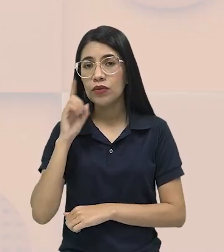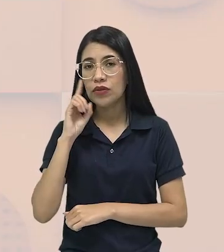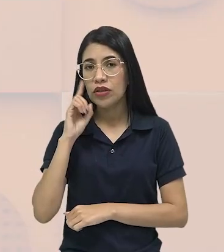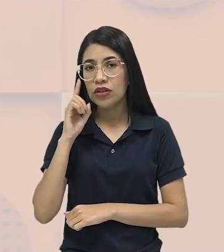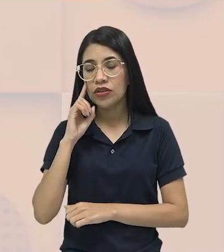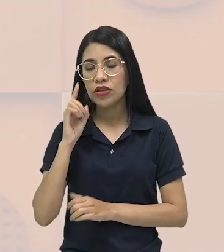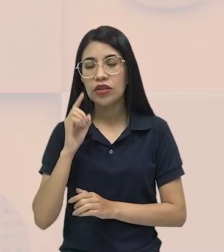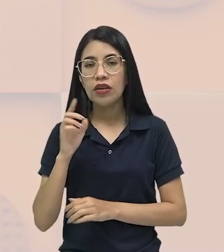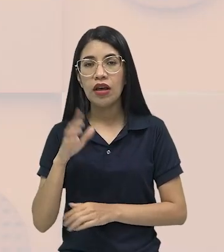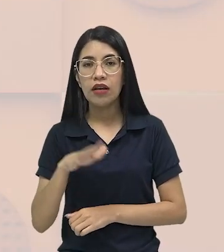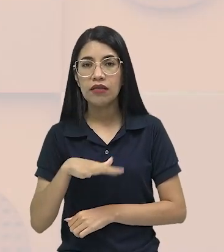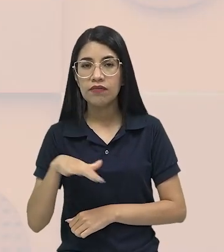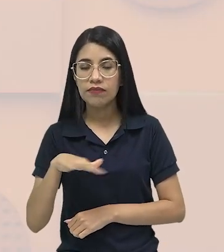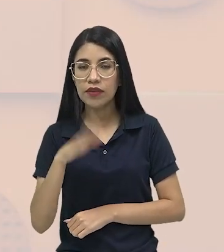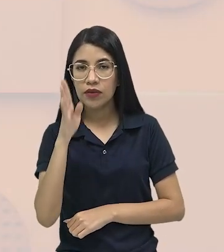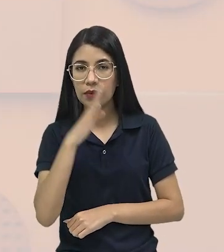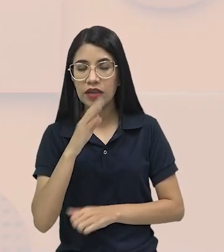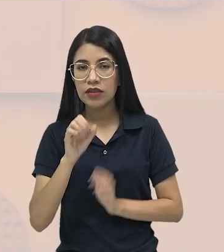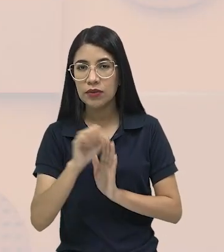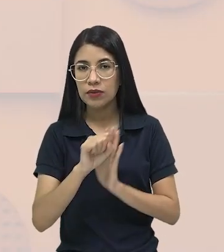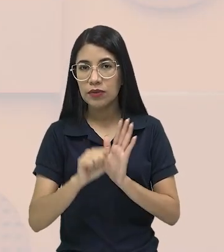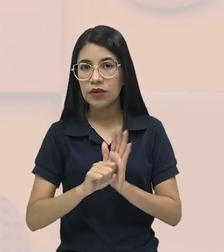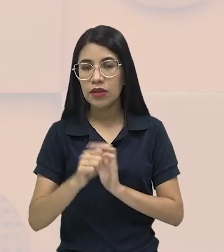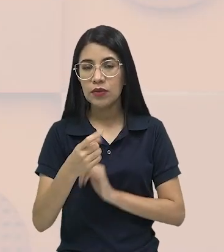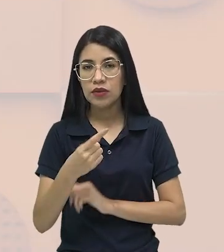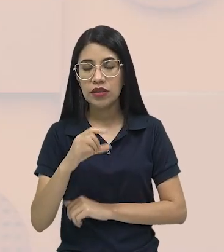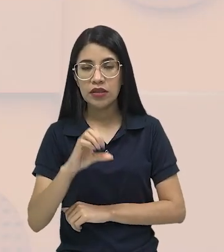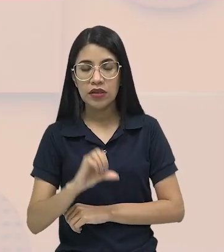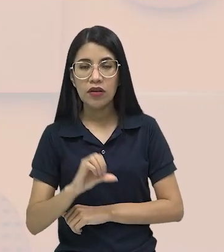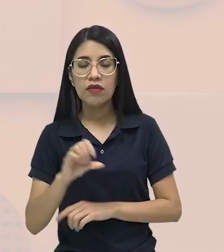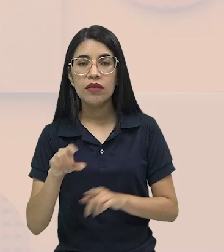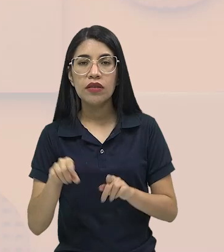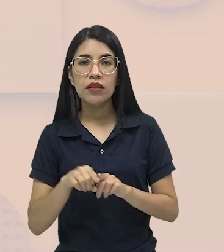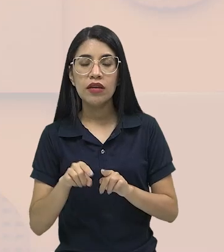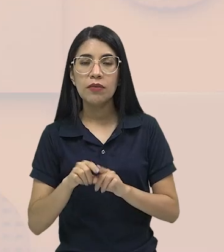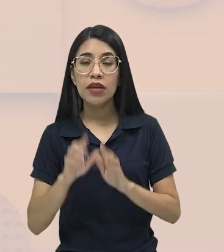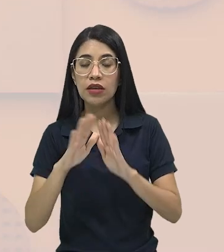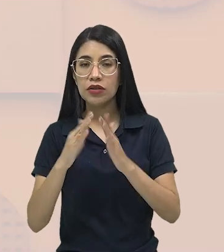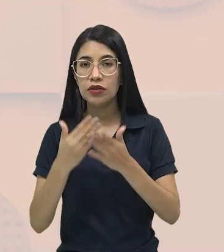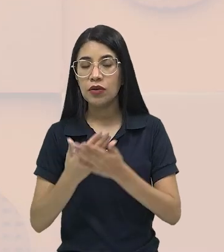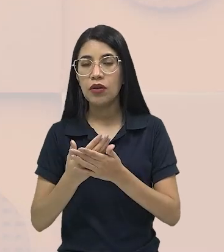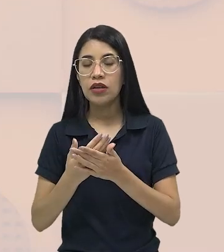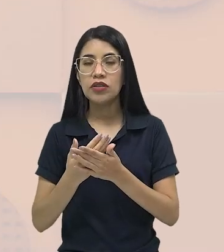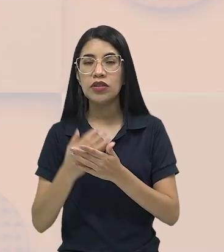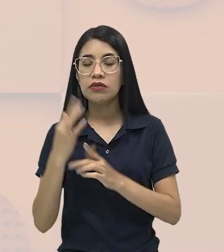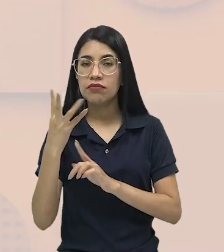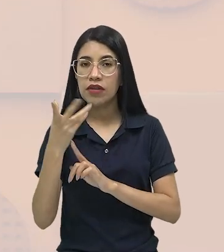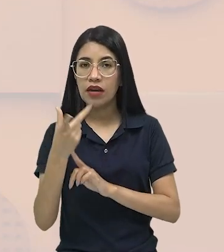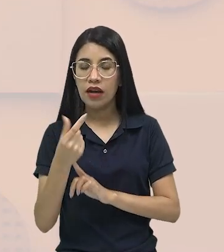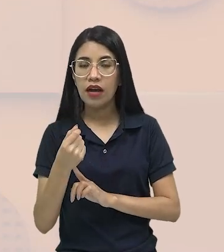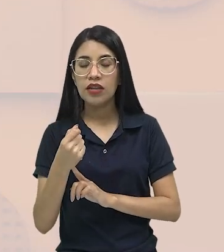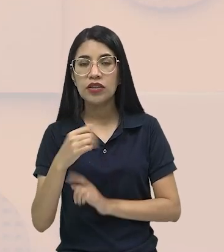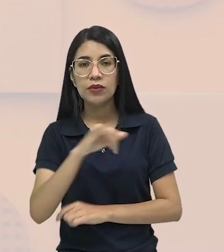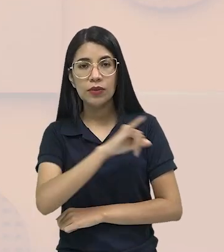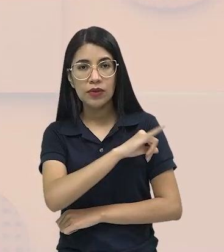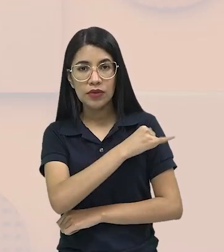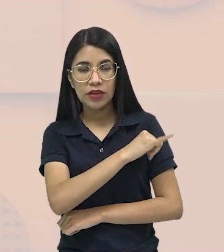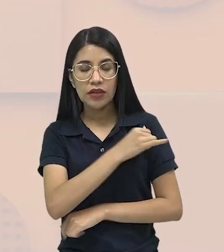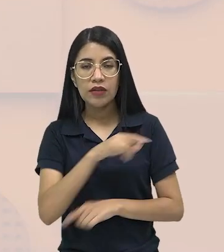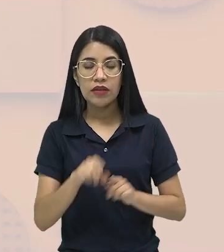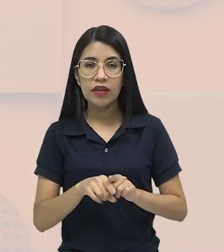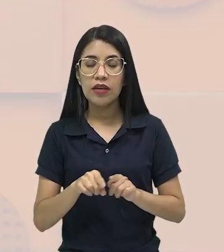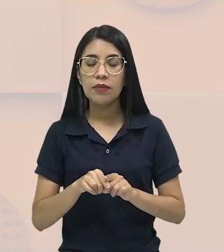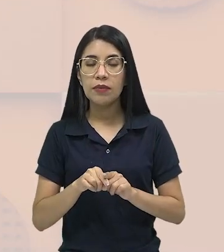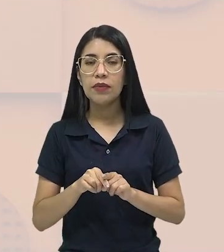brasileiro no século XIX, né? Inclusive a Escola de Belas Artes no Rio de Janeiro, ela vai ser uma herança muito grande